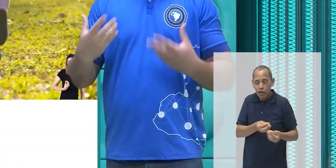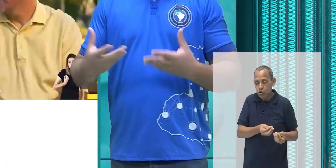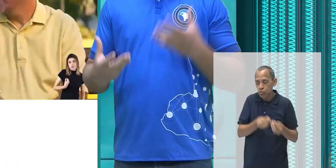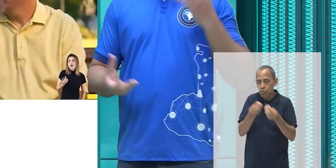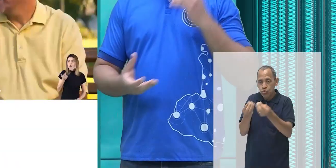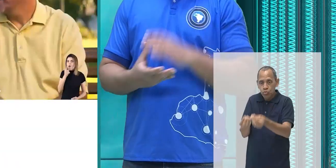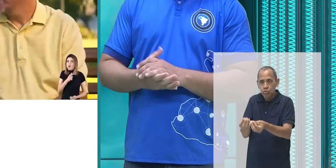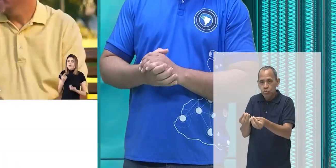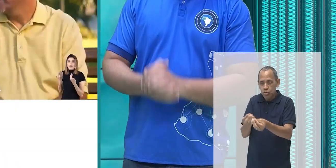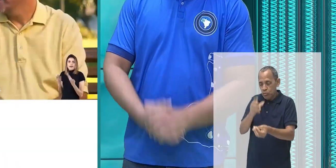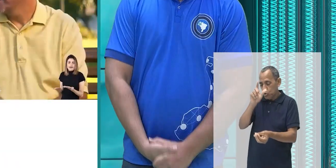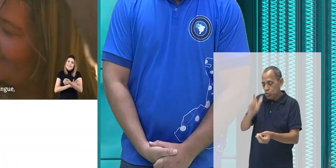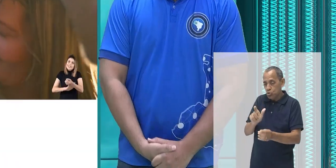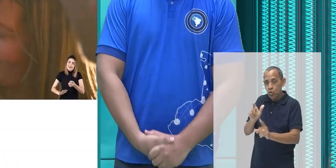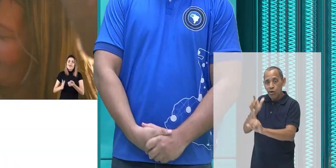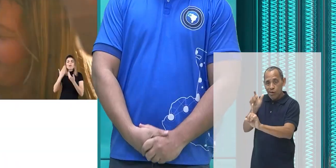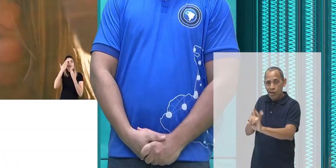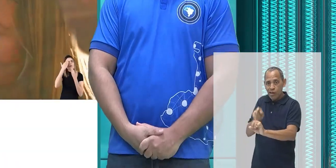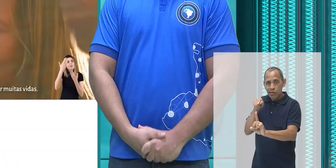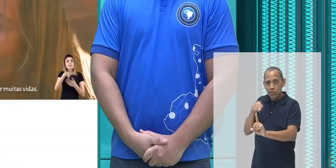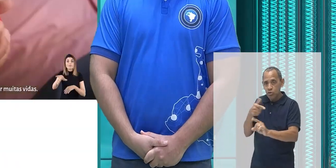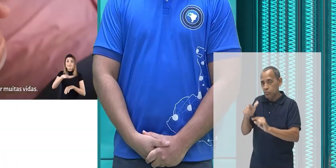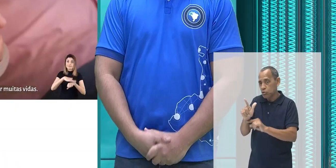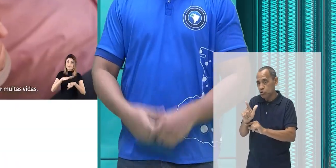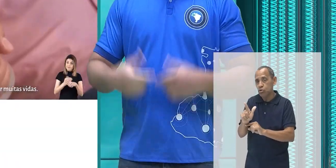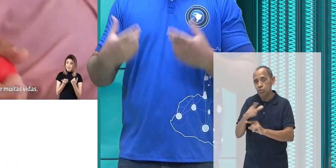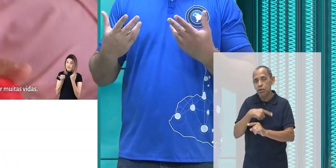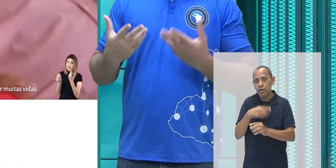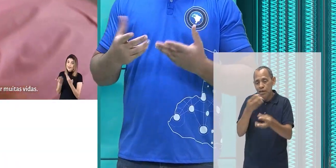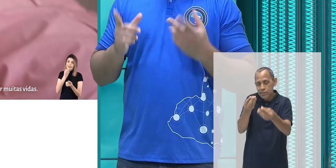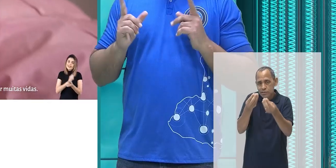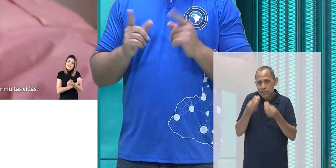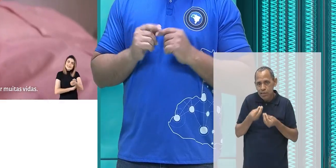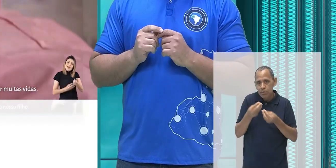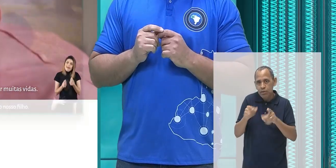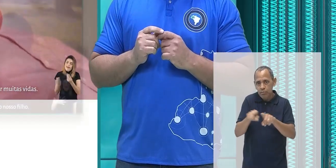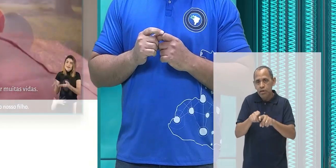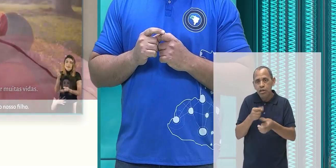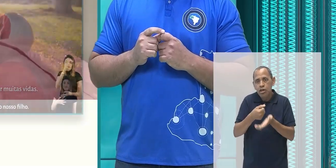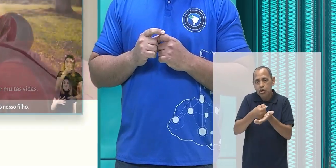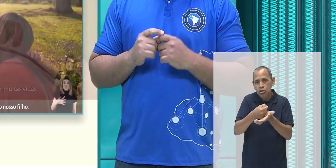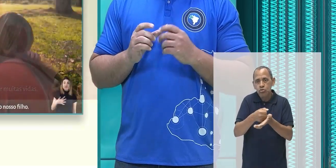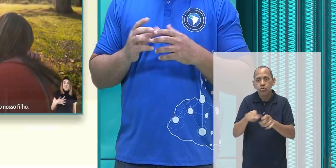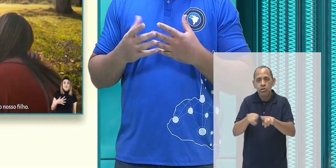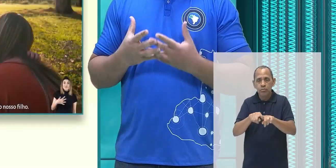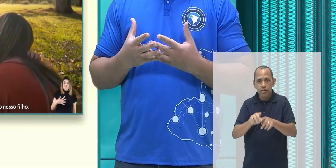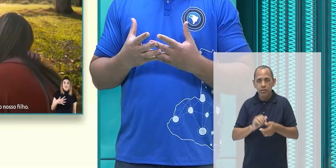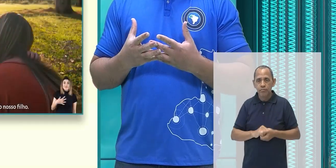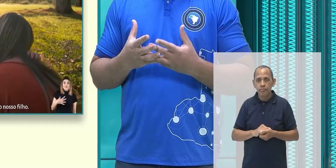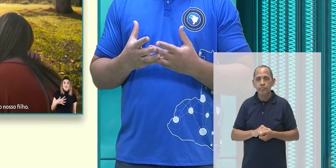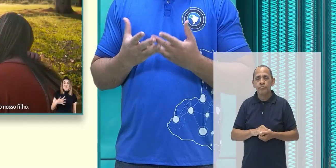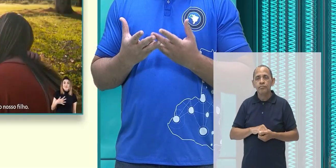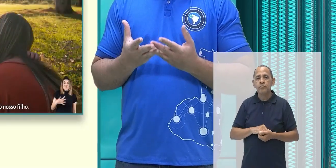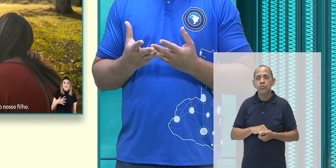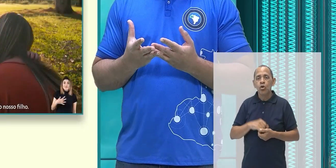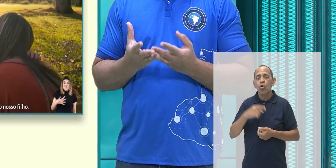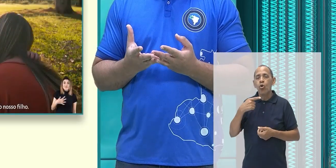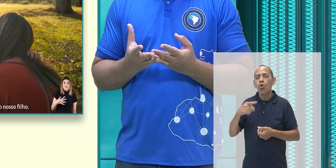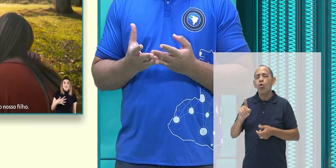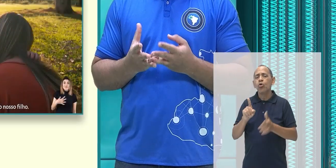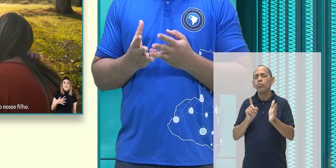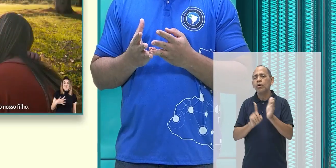texto é intencional. Ok? Agora temos mais um questionamento para que a gente possa analisar. Qual